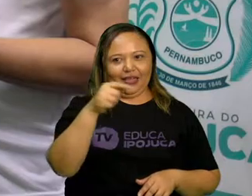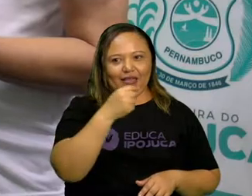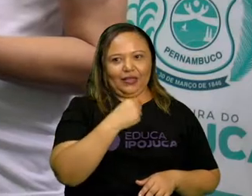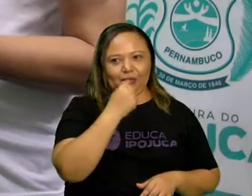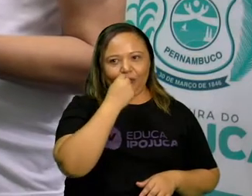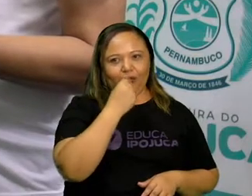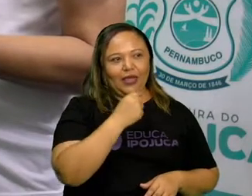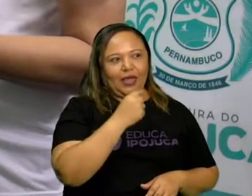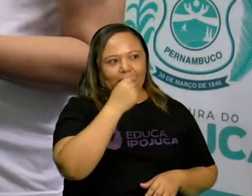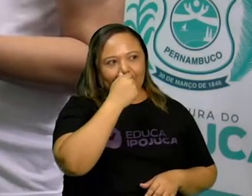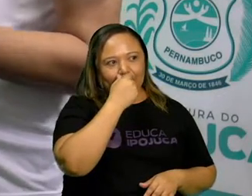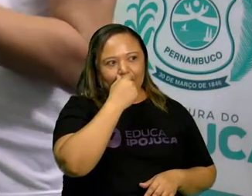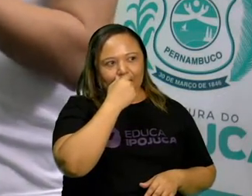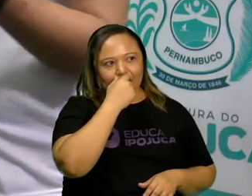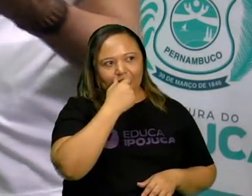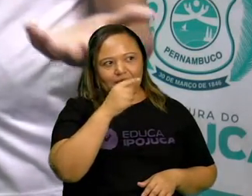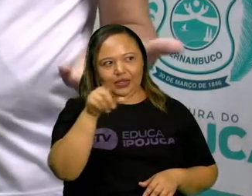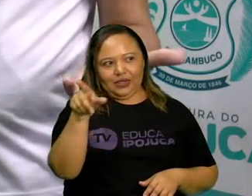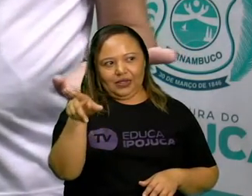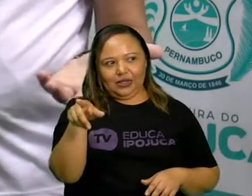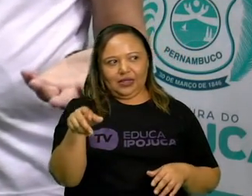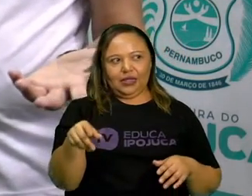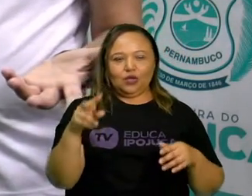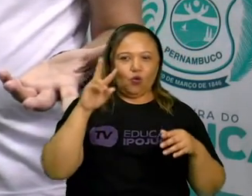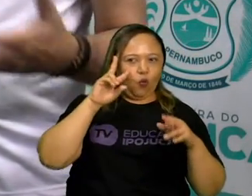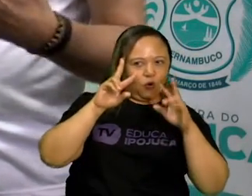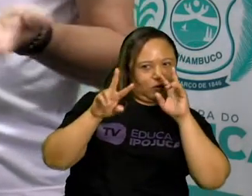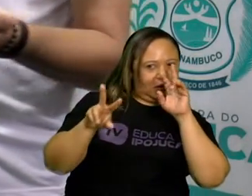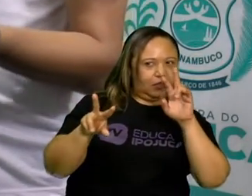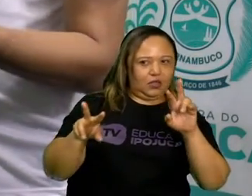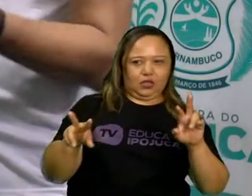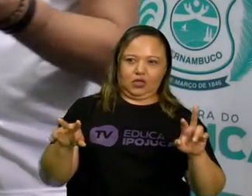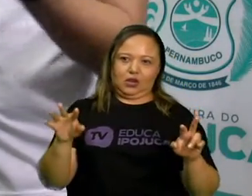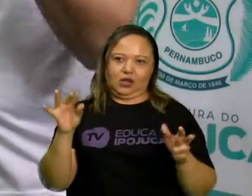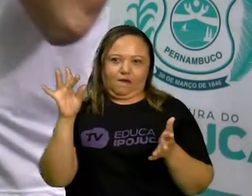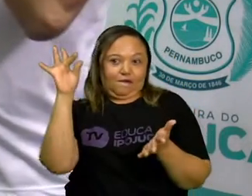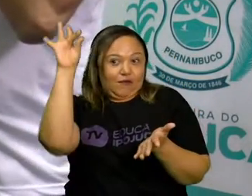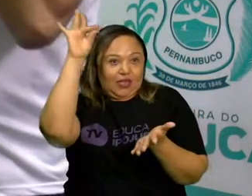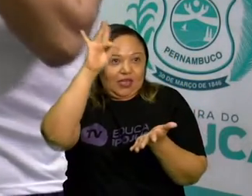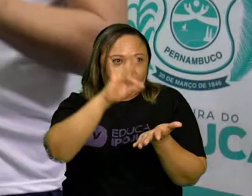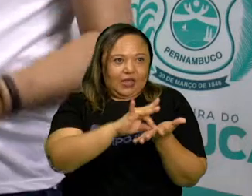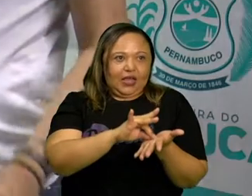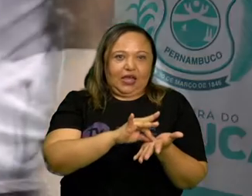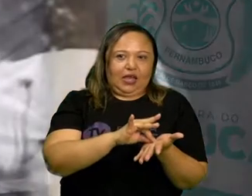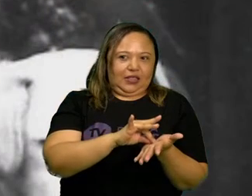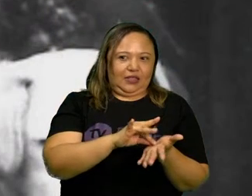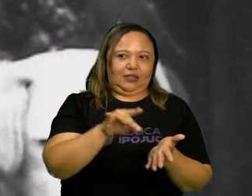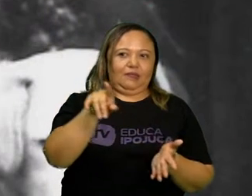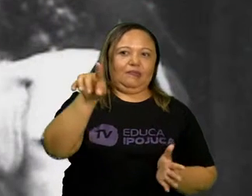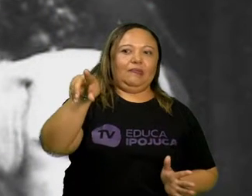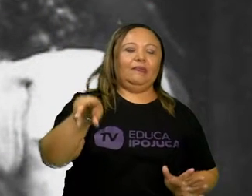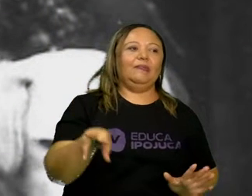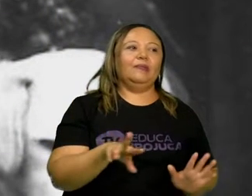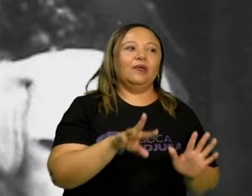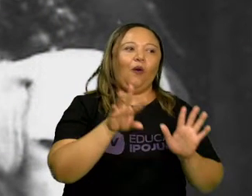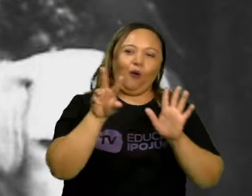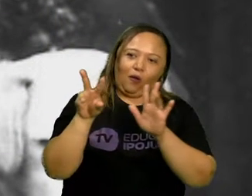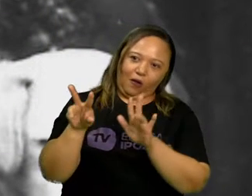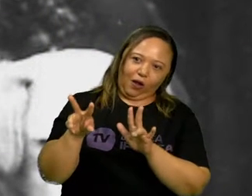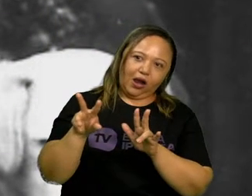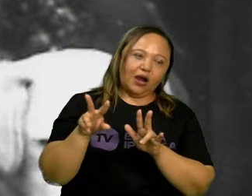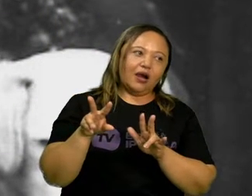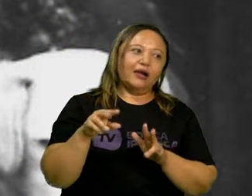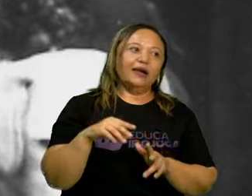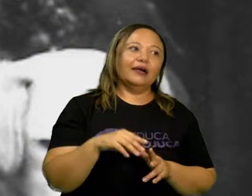esse. É simplesmente incrível, assim, simplesmente incrível. Dá um close, gente, nesse olhar, por favor. Olha para isso,